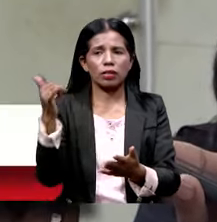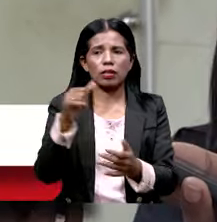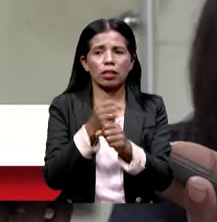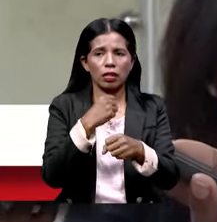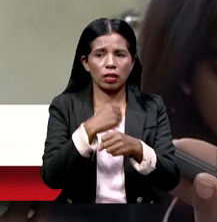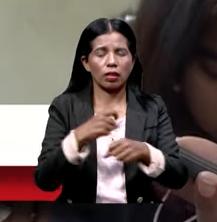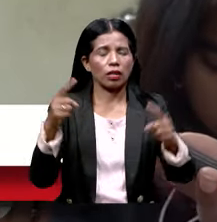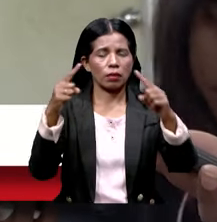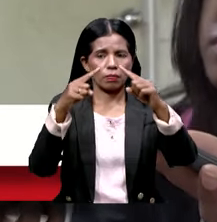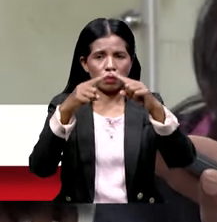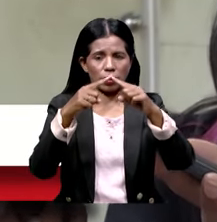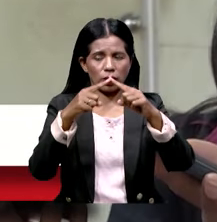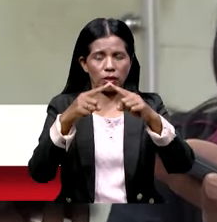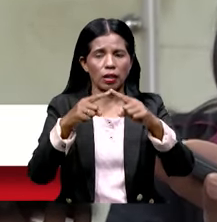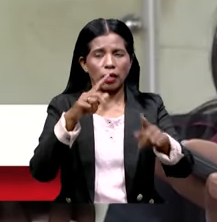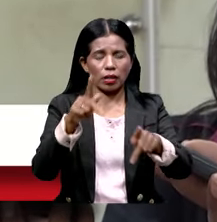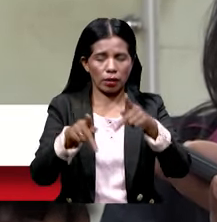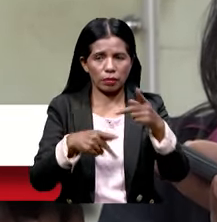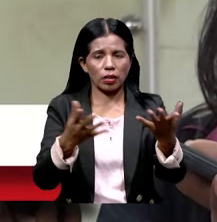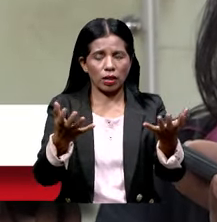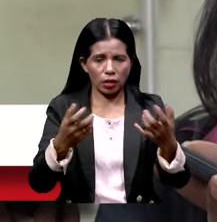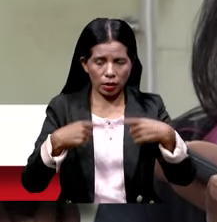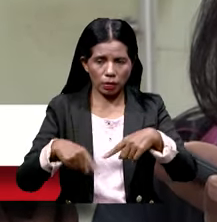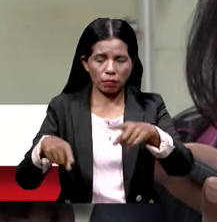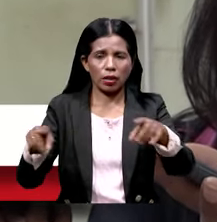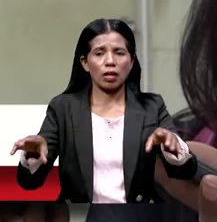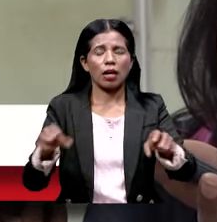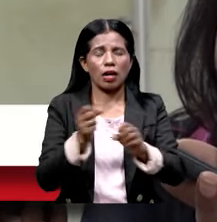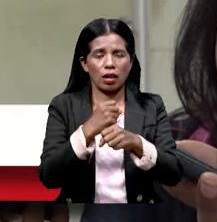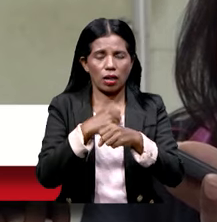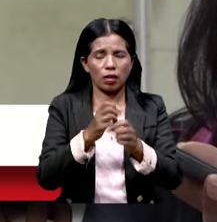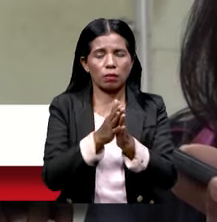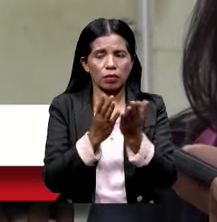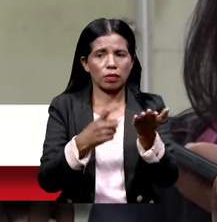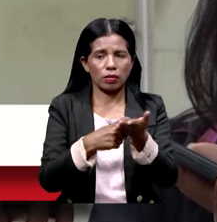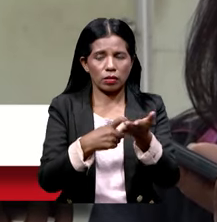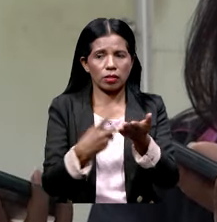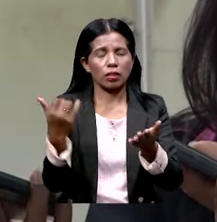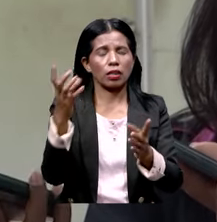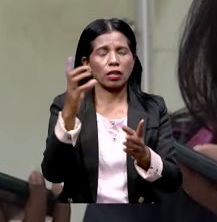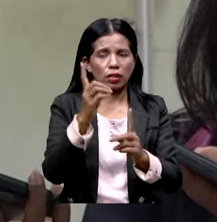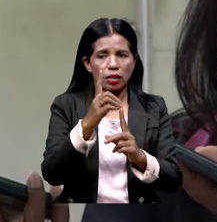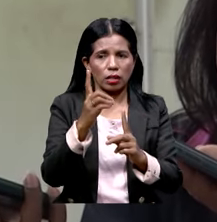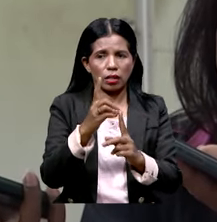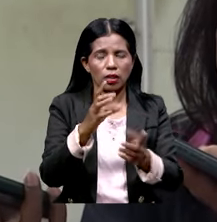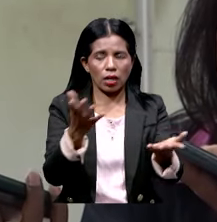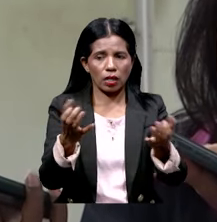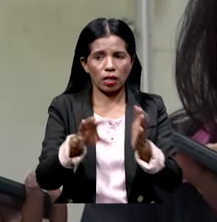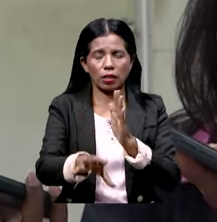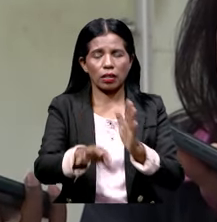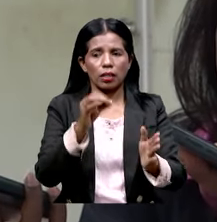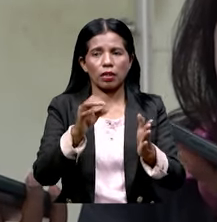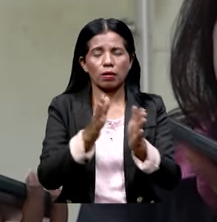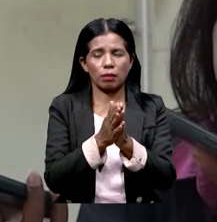ba funciona, ba é mais ser nebe a caracterata passaporte, sir tal que deixa neba adiança nem, a caracatuheta